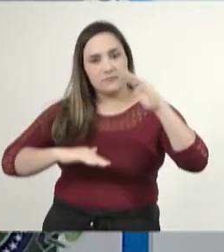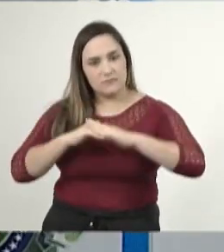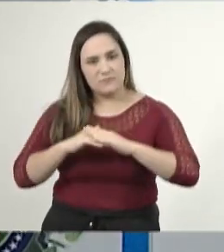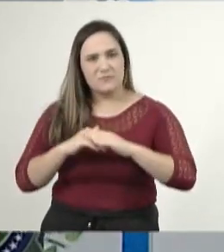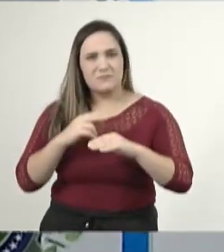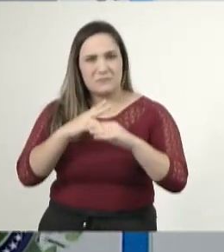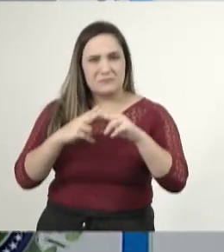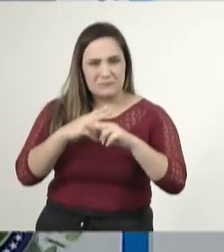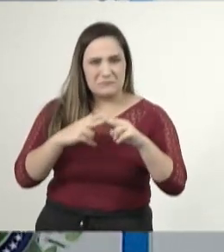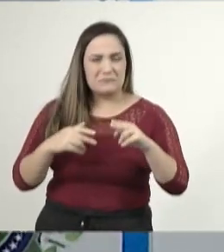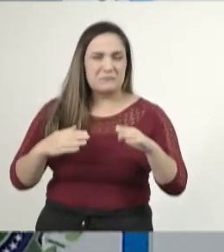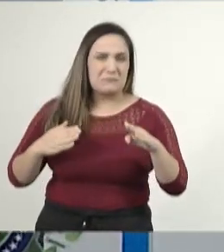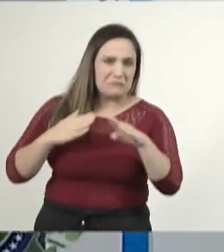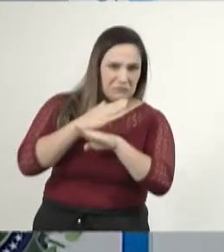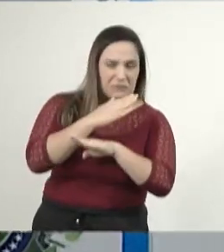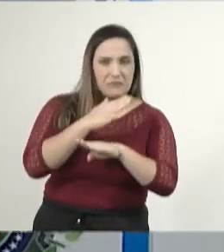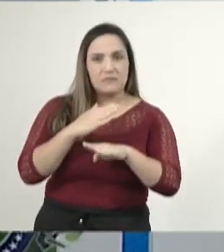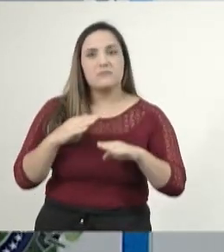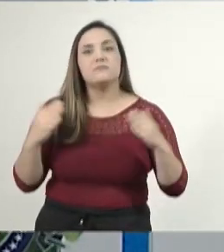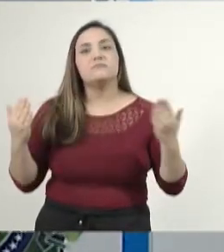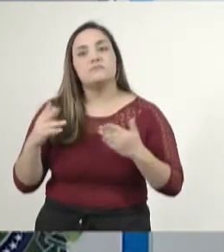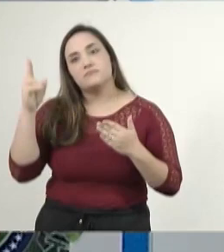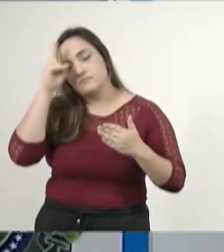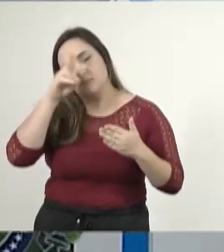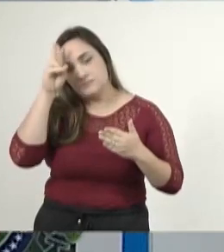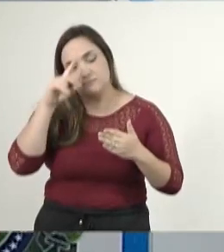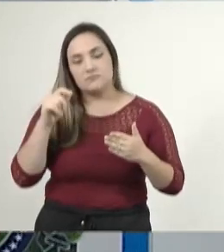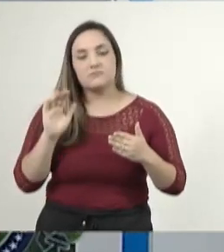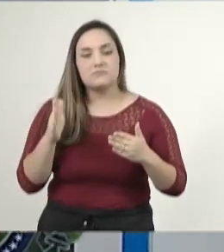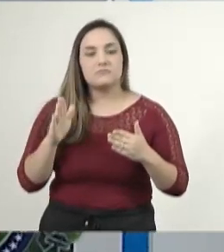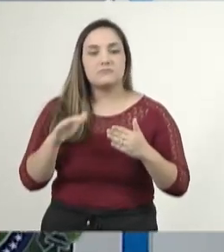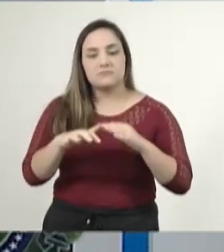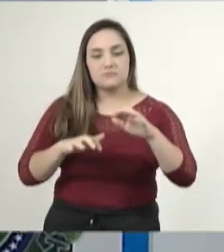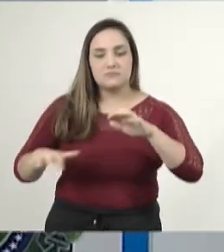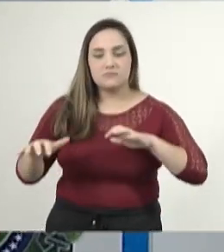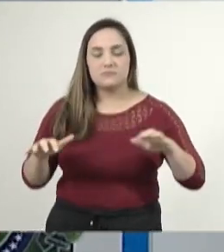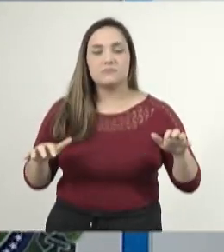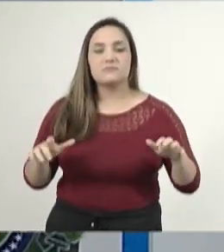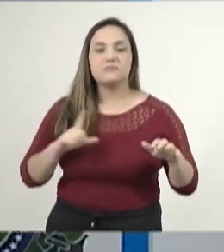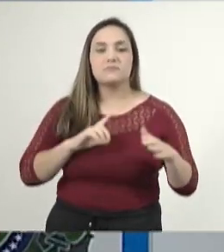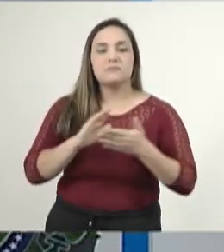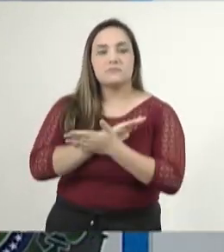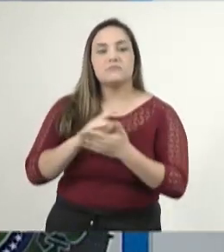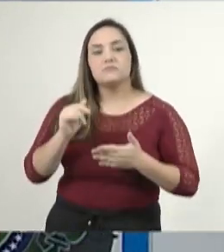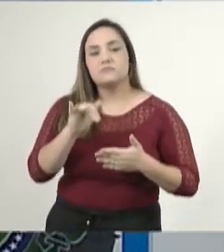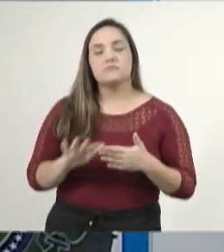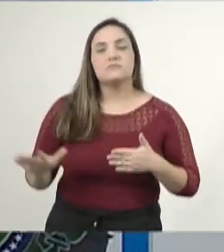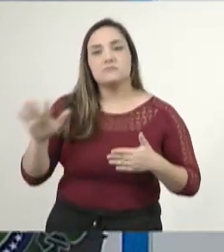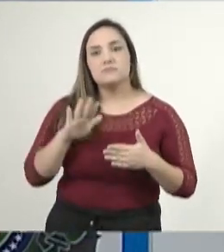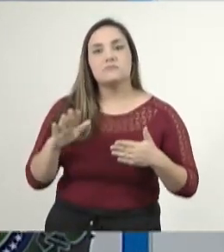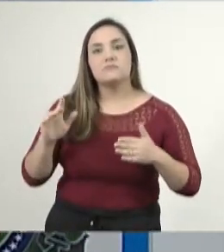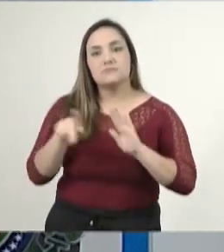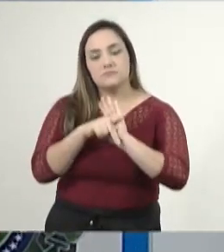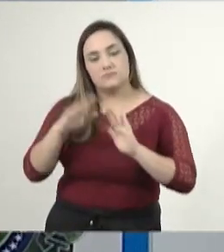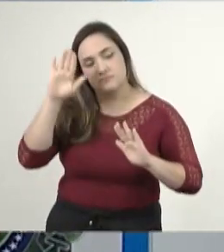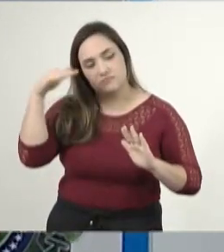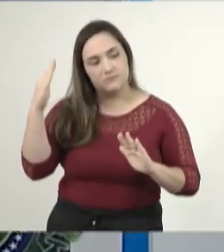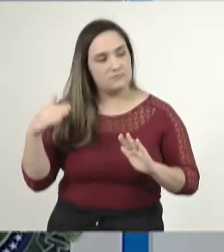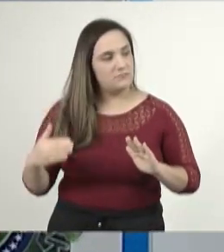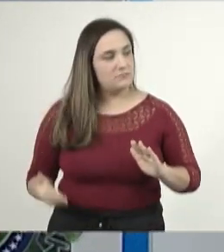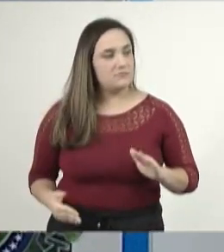mais. 12:13, vamos relembrar agora, acho que a gente separou umas imagens dessa homenagem que foi entregue hoje durante a